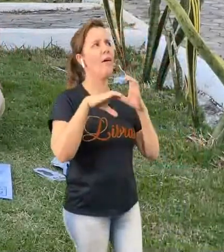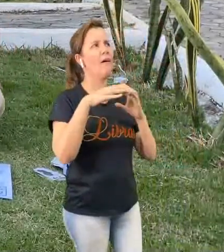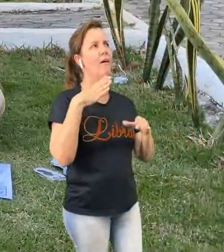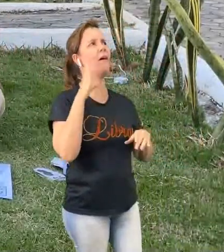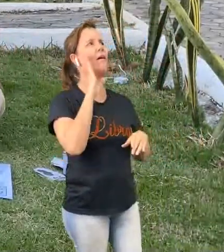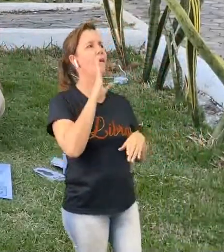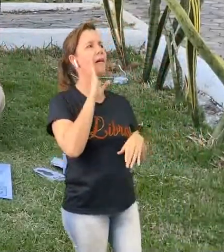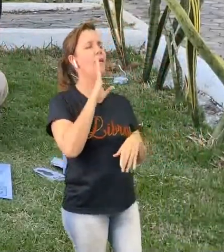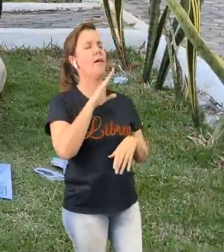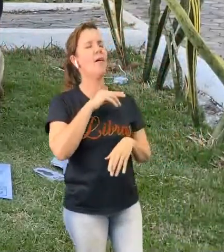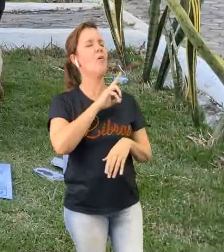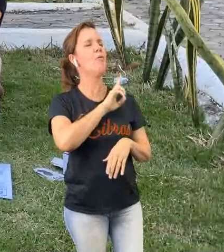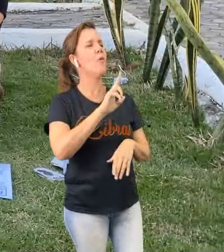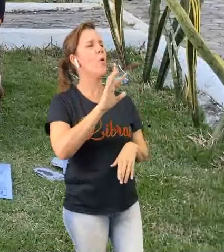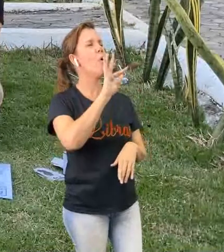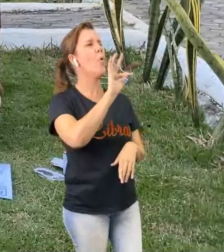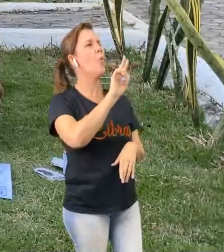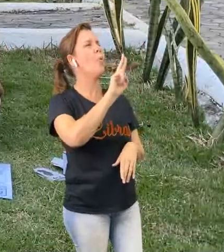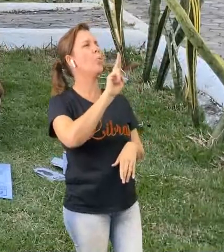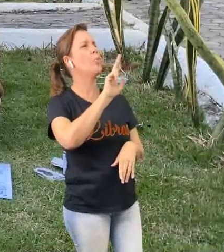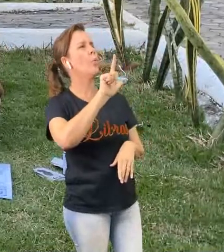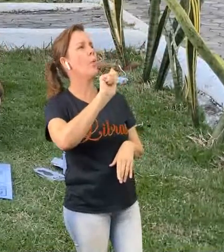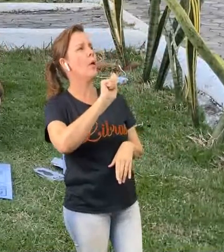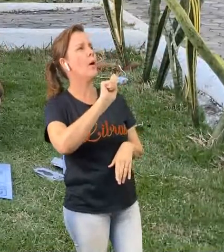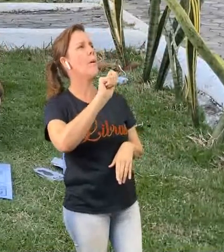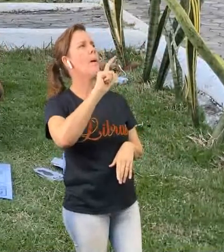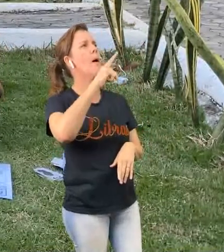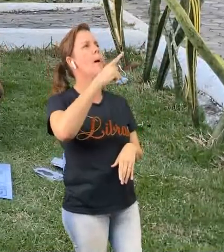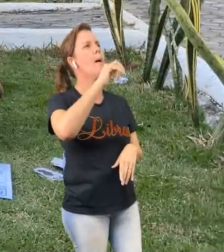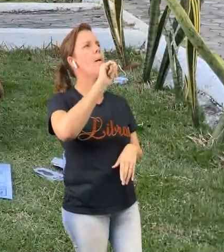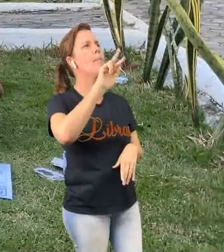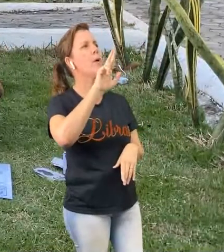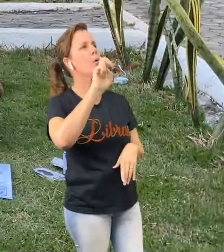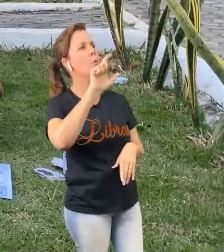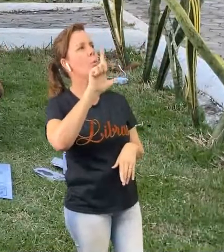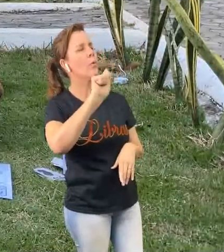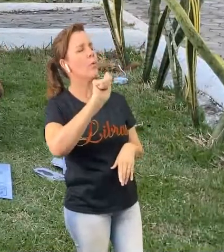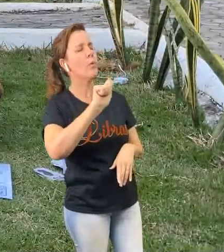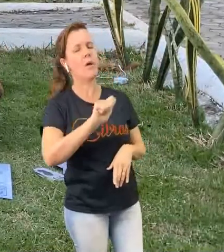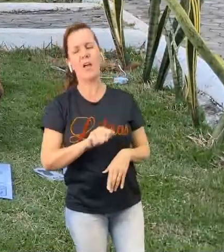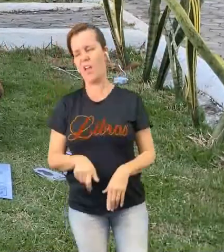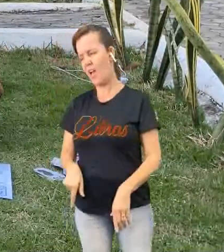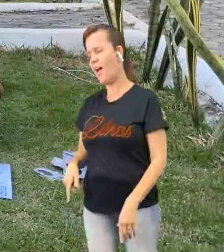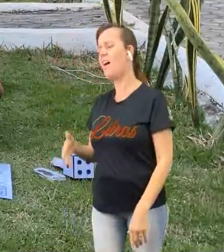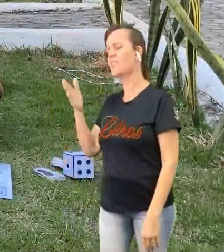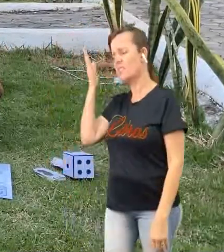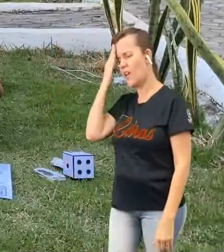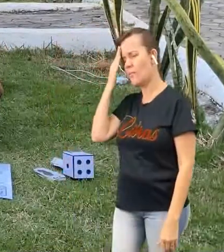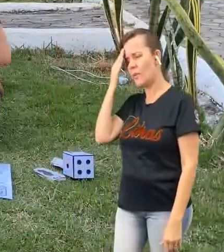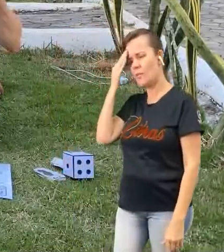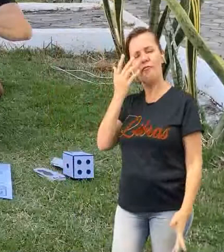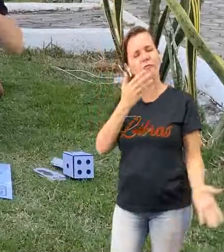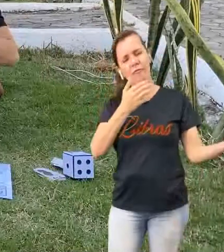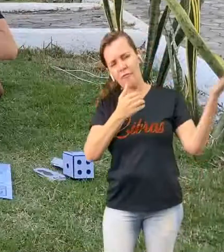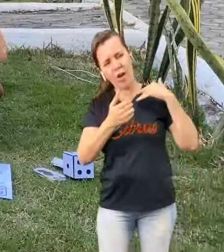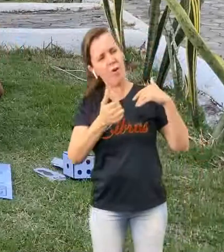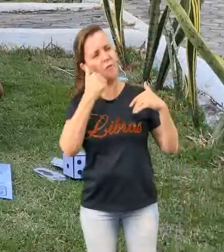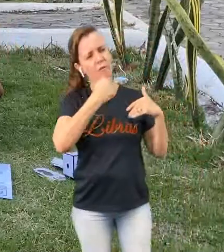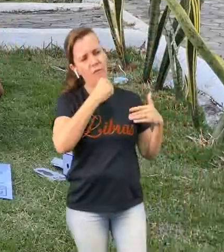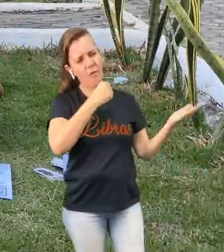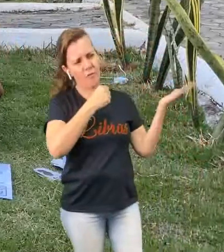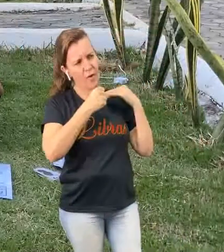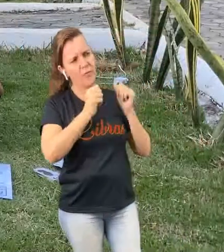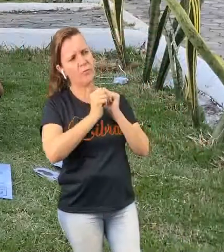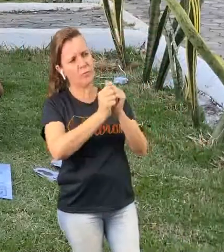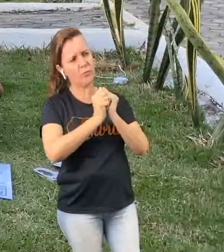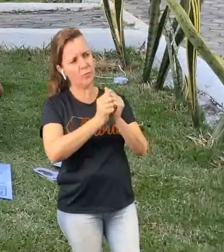vovô. Qual? Chama Trula Birula. Você conhece? Ah, eu já ouvi. Vamos cantar, vamos.